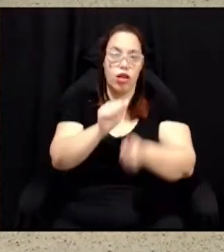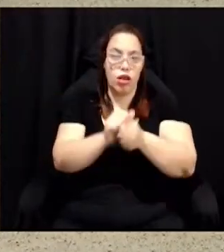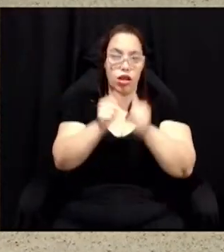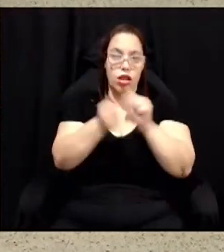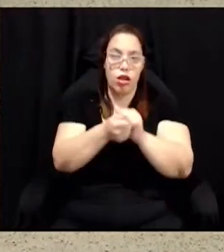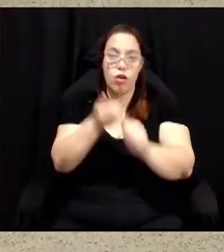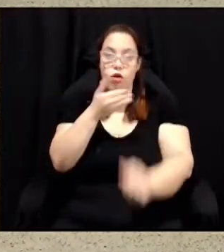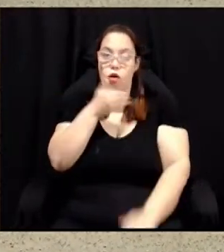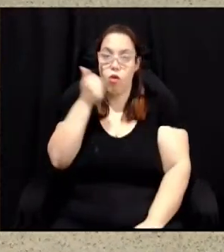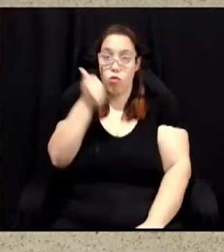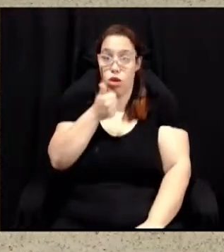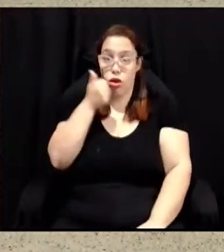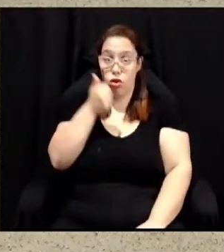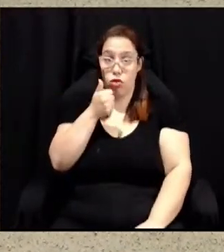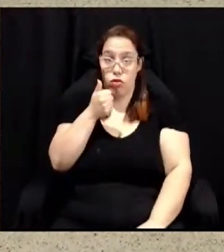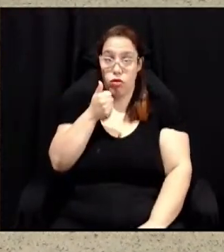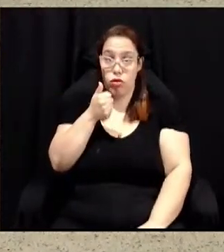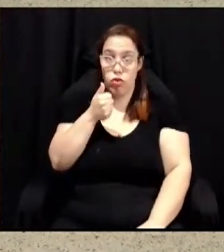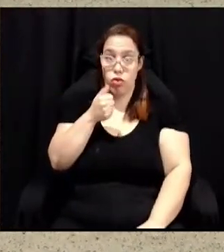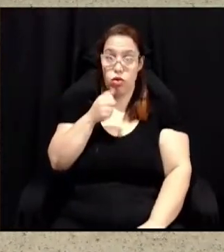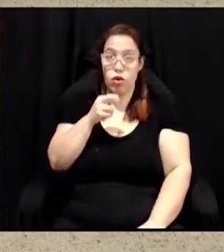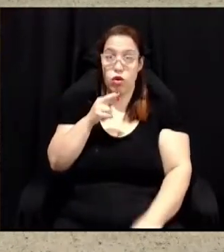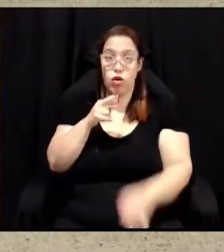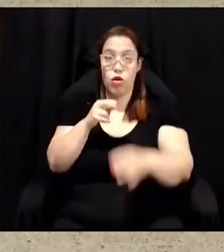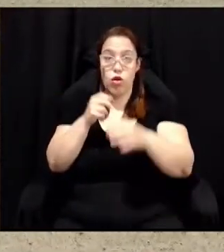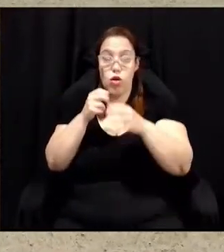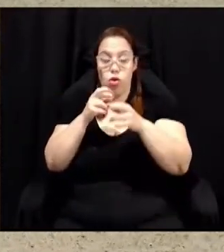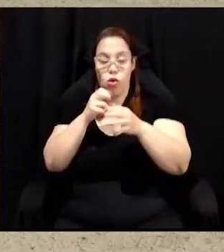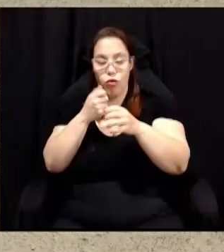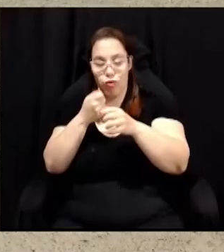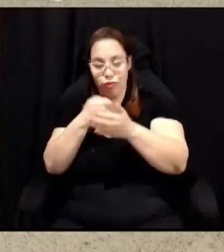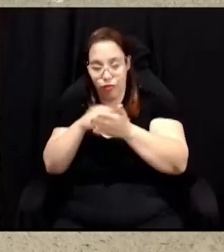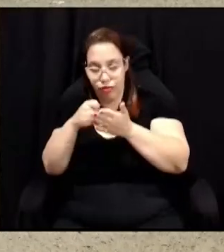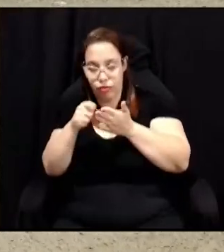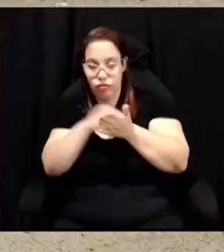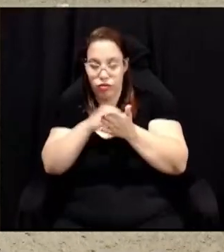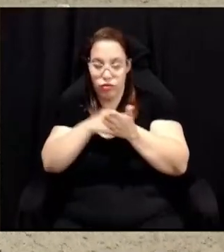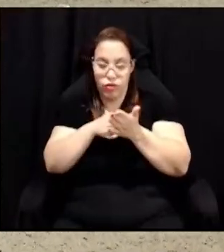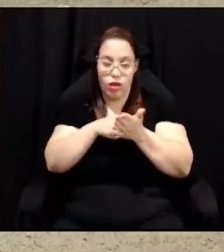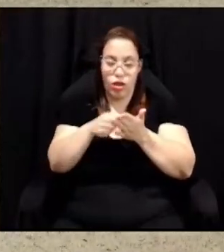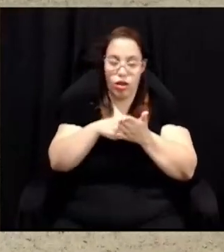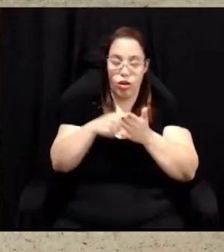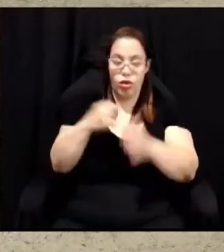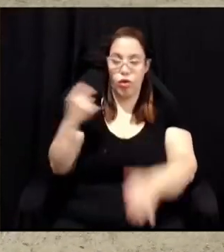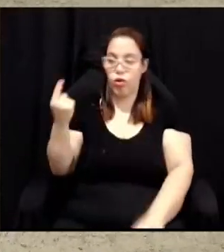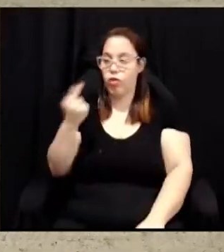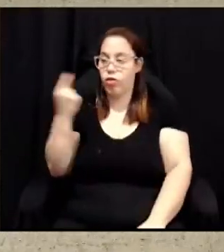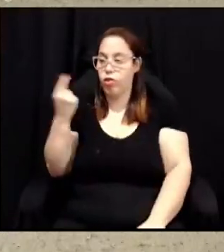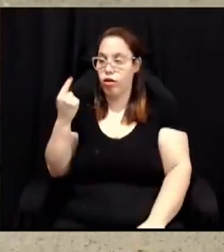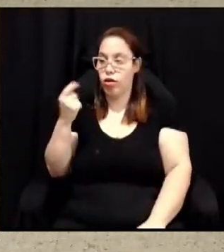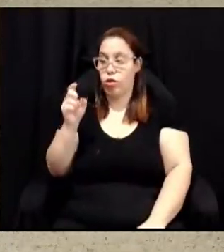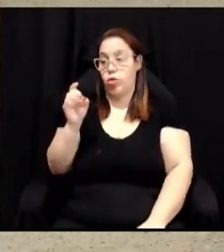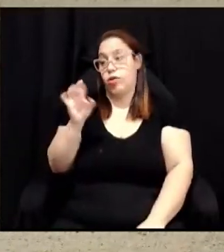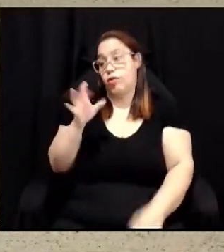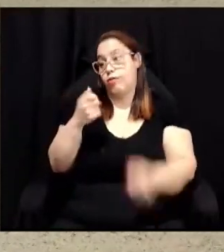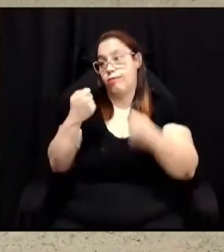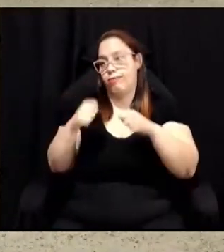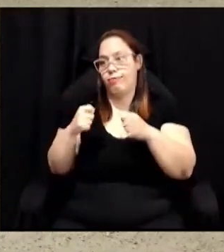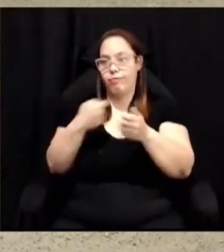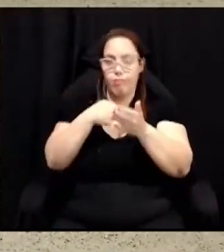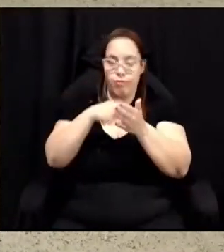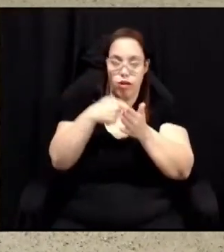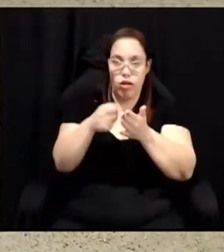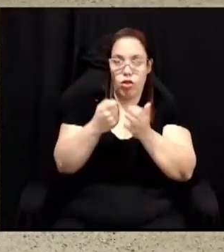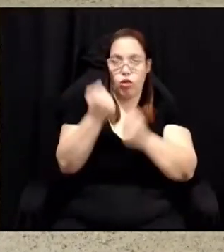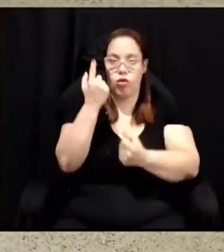estudo. Então, resolver exercícios individualmente é muito importante, porque às vezes você vai estar sozinho ali, você vai precisar resolver alguma coisa. Resolver